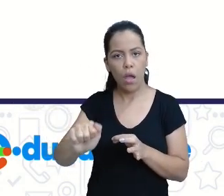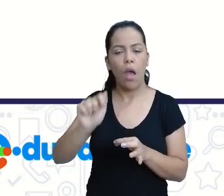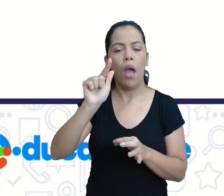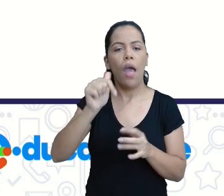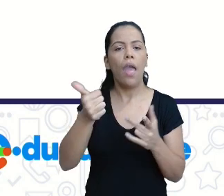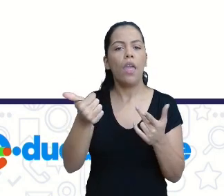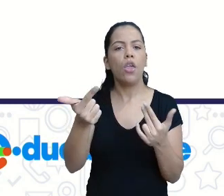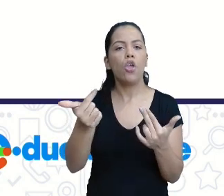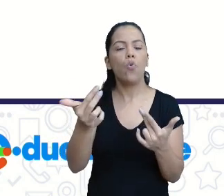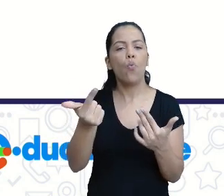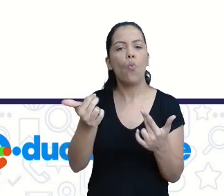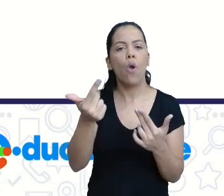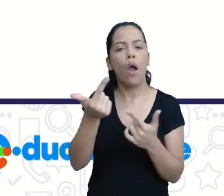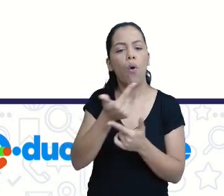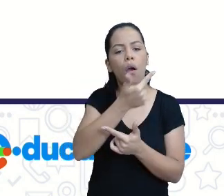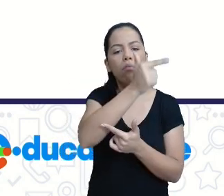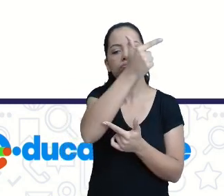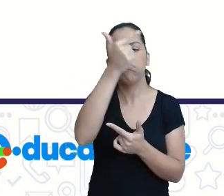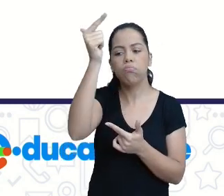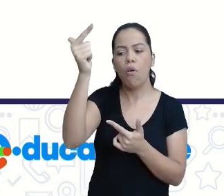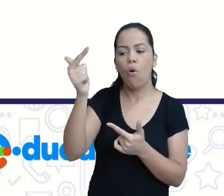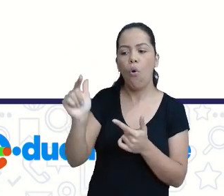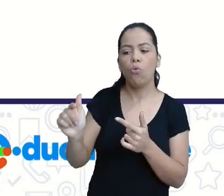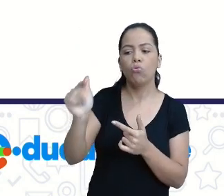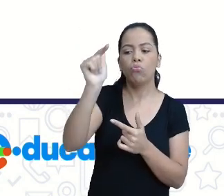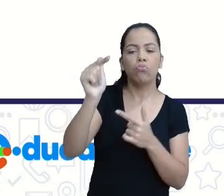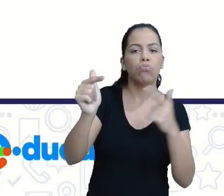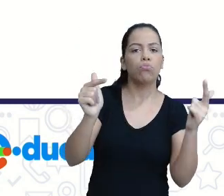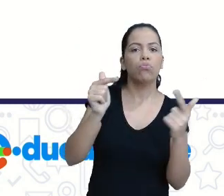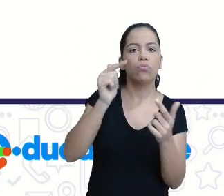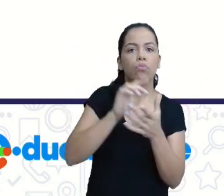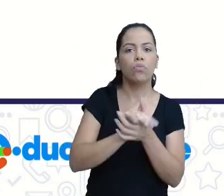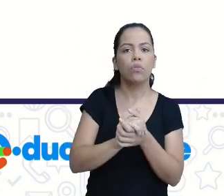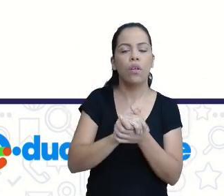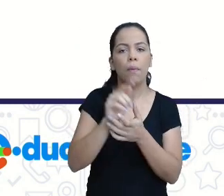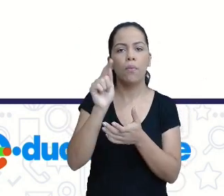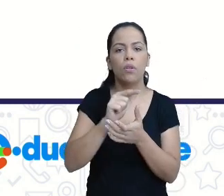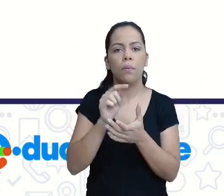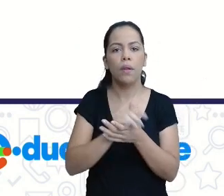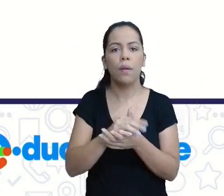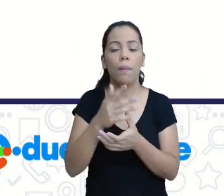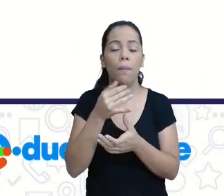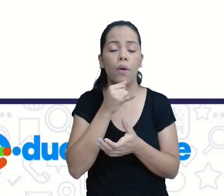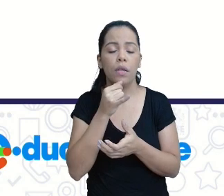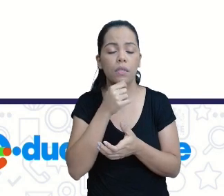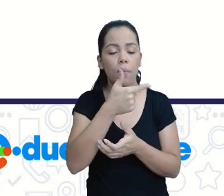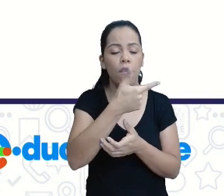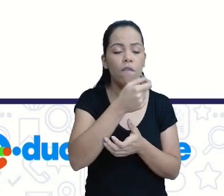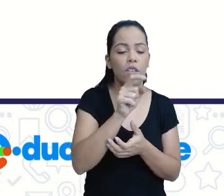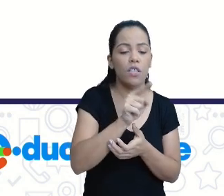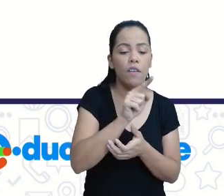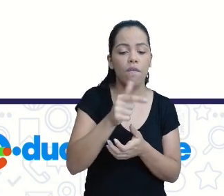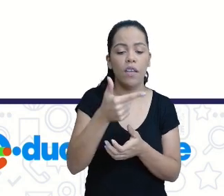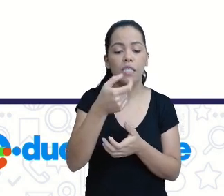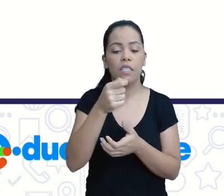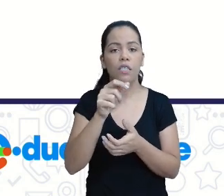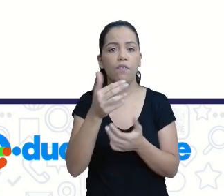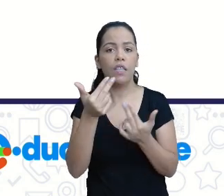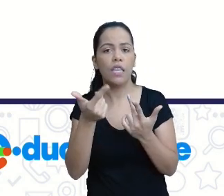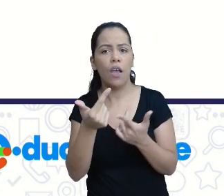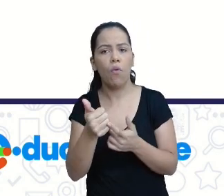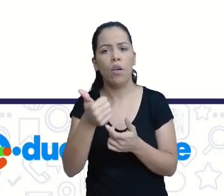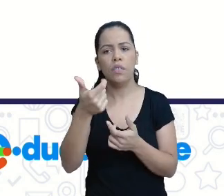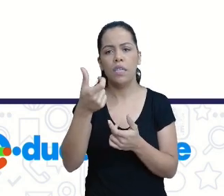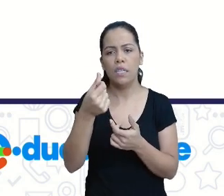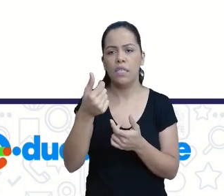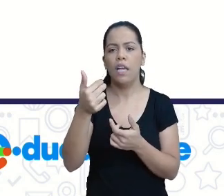dois lados quando você multiplica os lados por ele mesmo. No caso ali, ó, 20 vezes 20 igual a 16 vezes